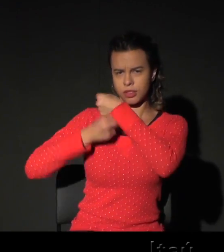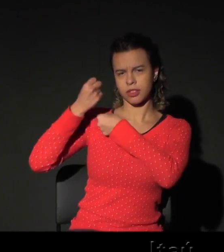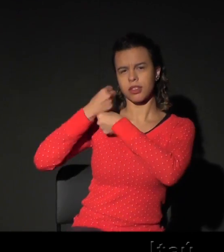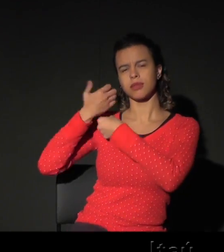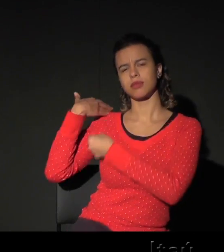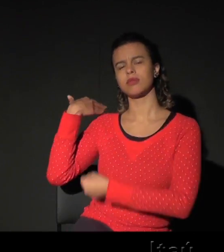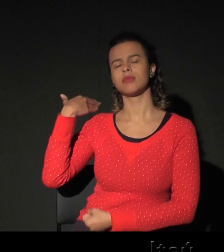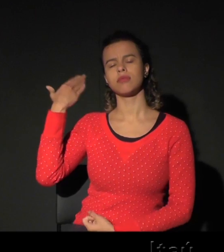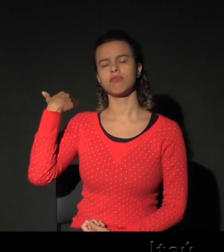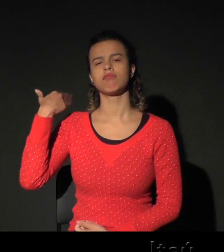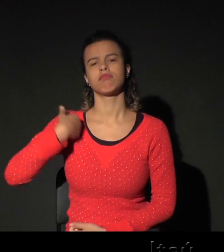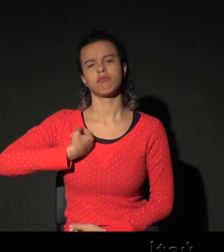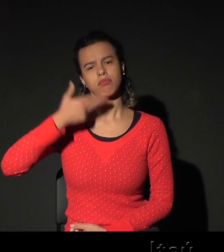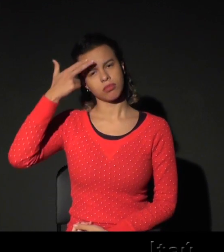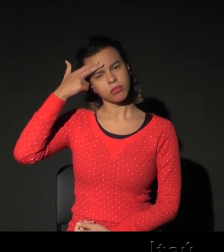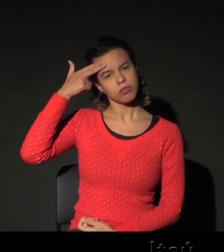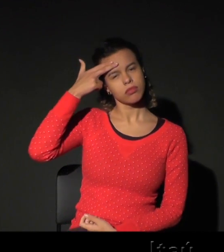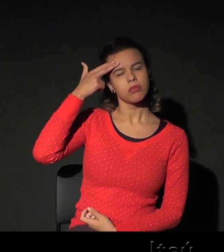uma